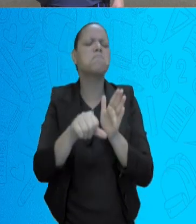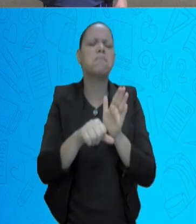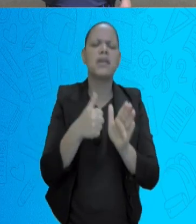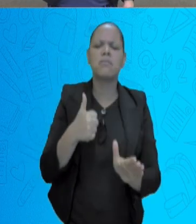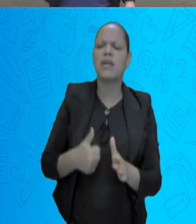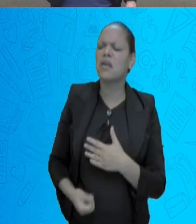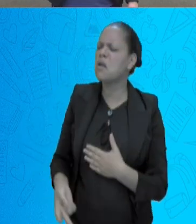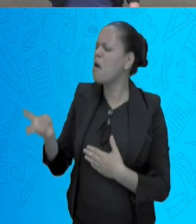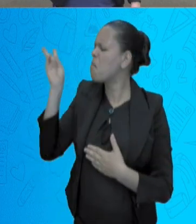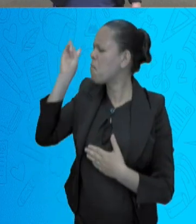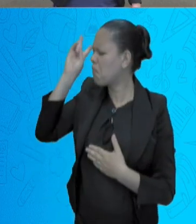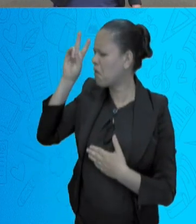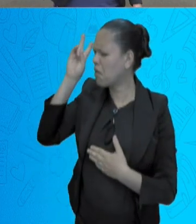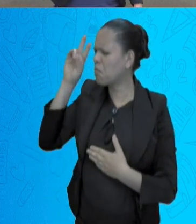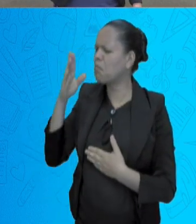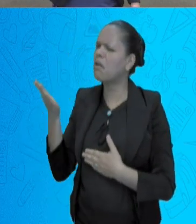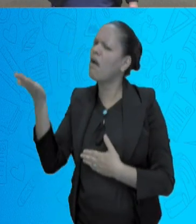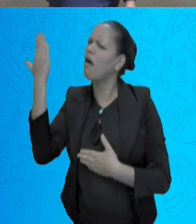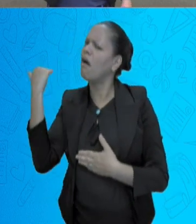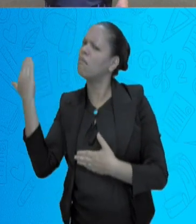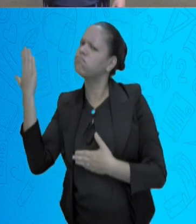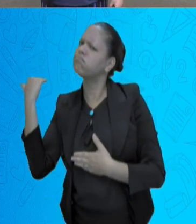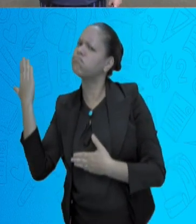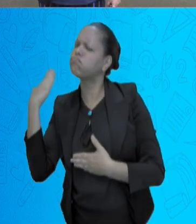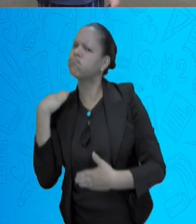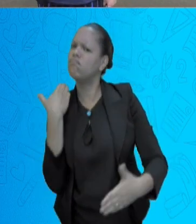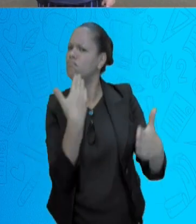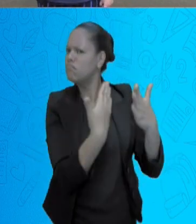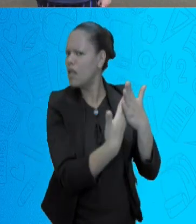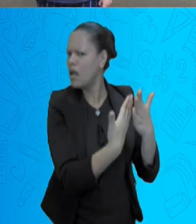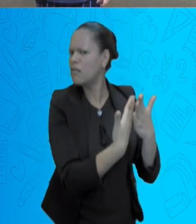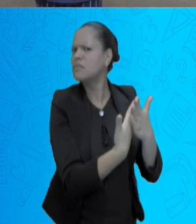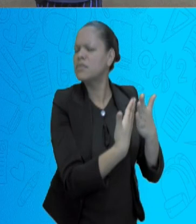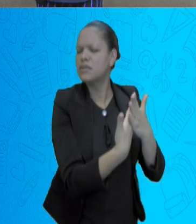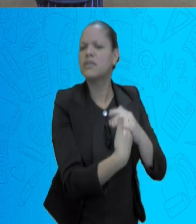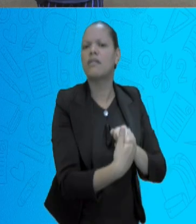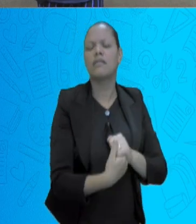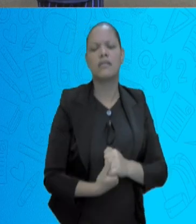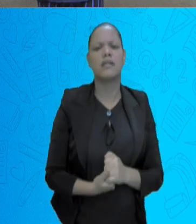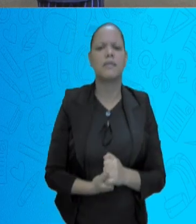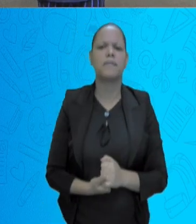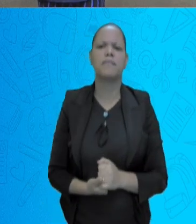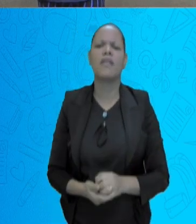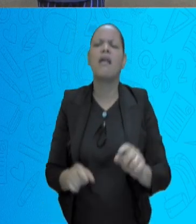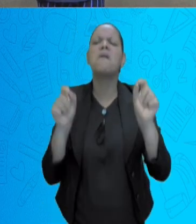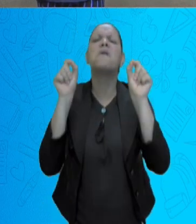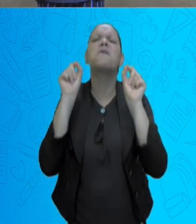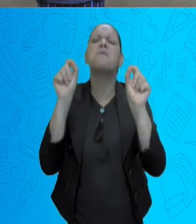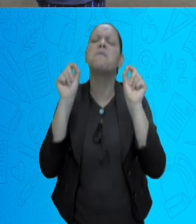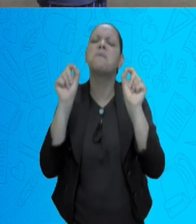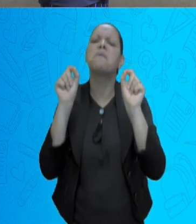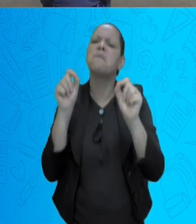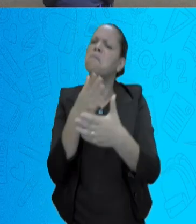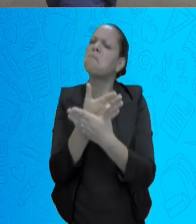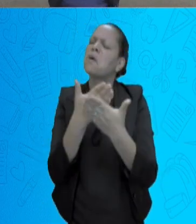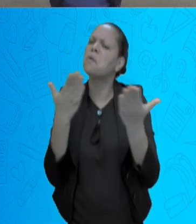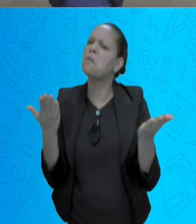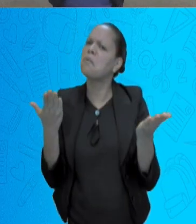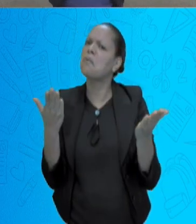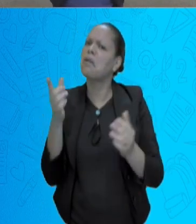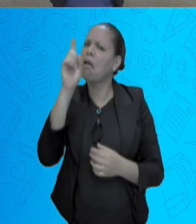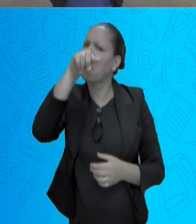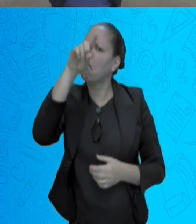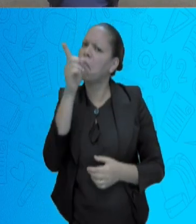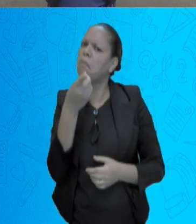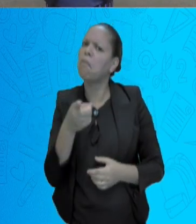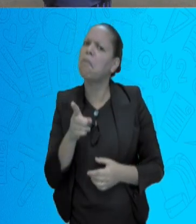o que é o ponto de interrogação e o ponto de exclamação. Lembra na nossa aula também que eu